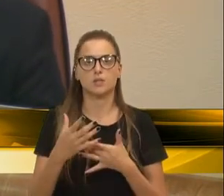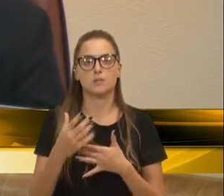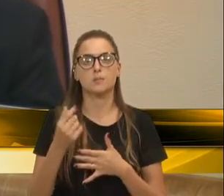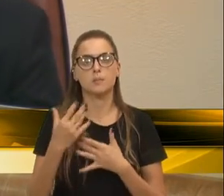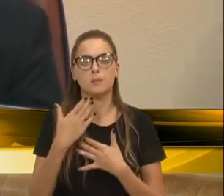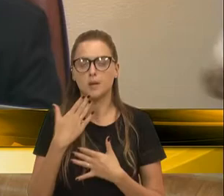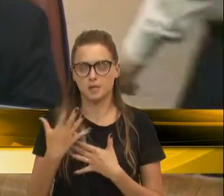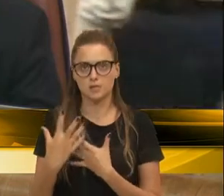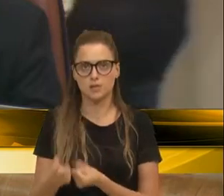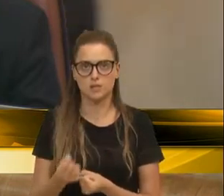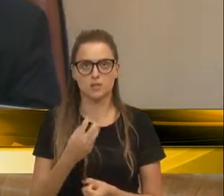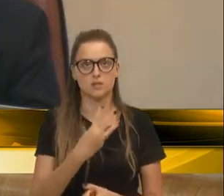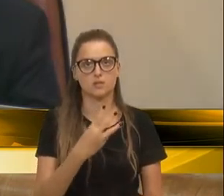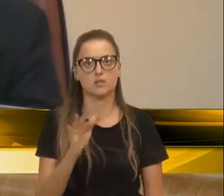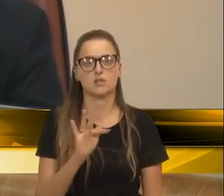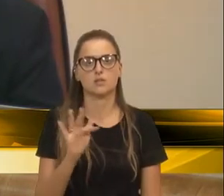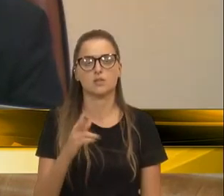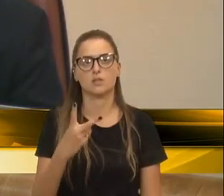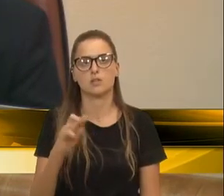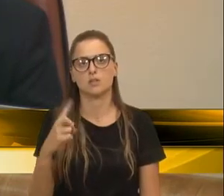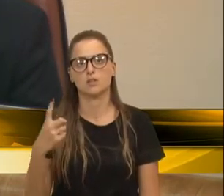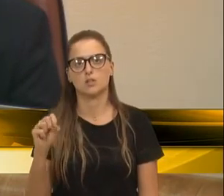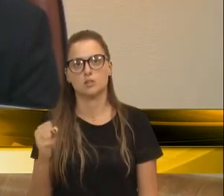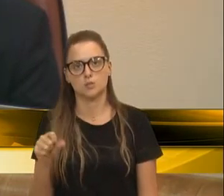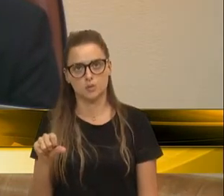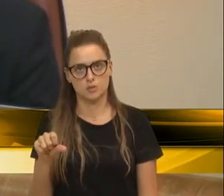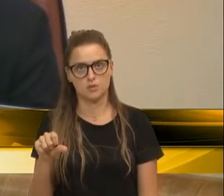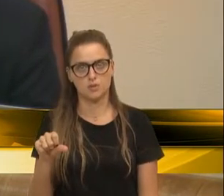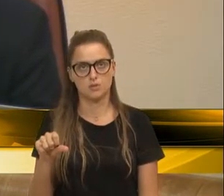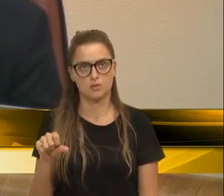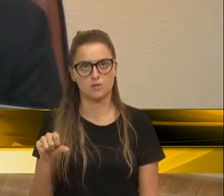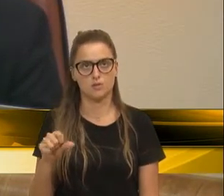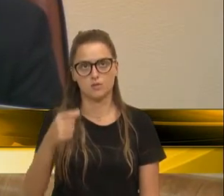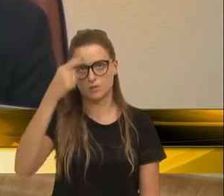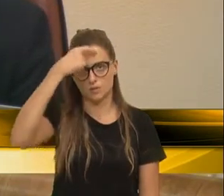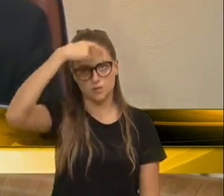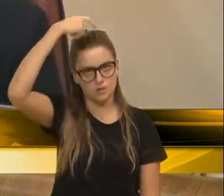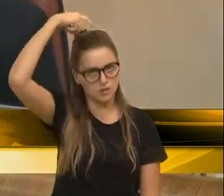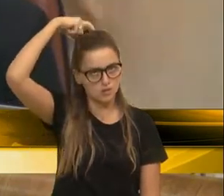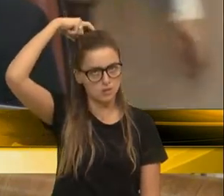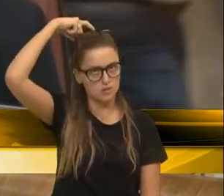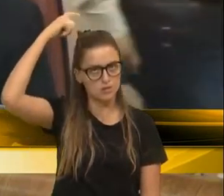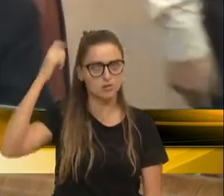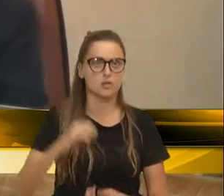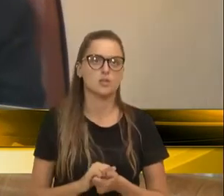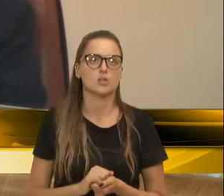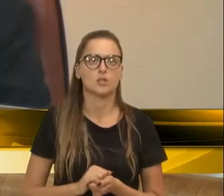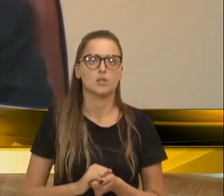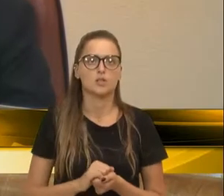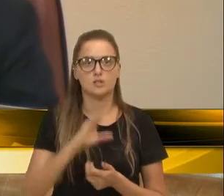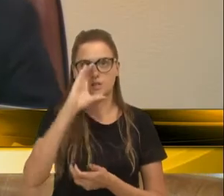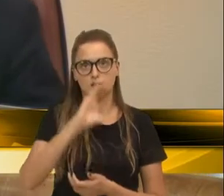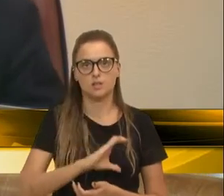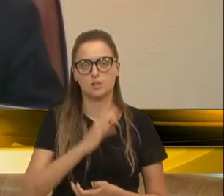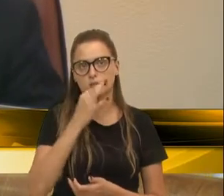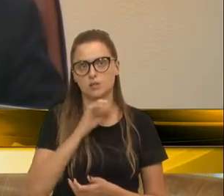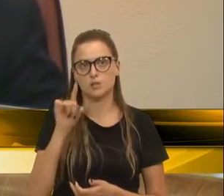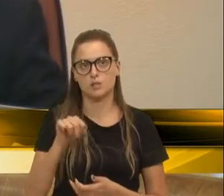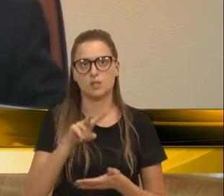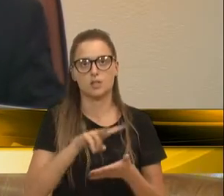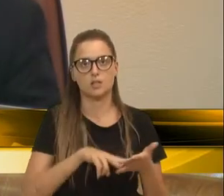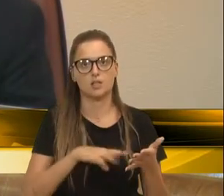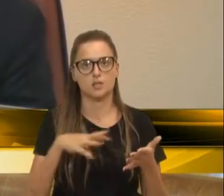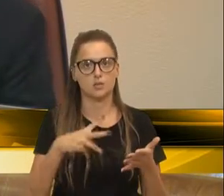Sul, 3 de fevereiro de 2019. Ricardo Fabres de Abreu, munícipe. Era essa a leitura,